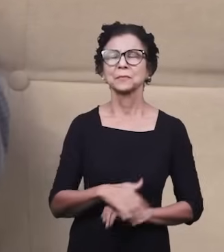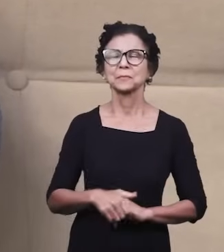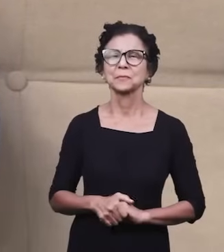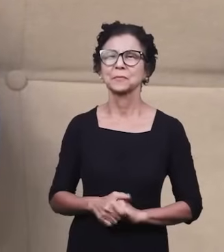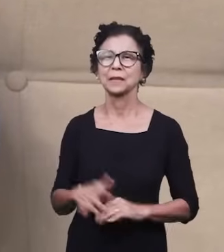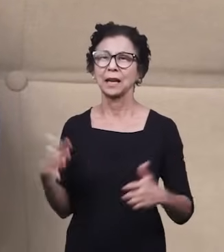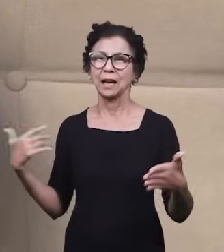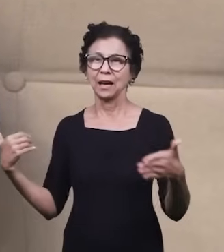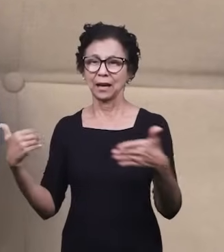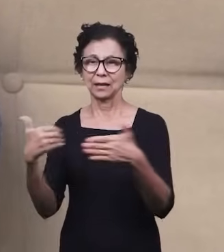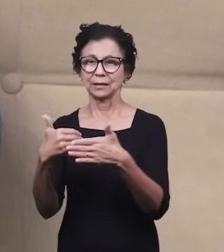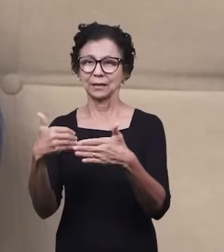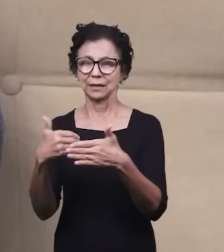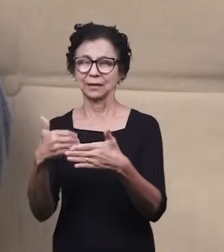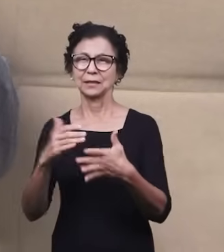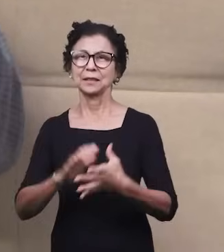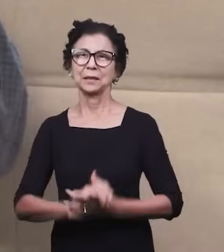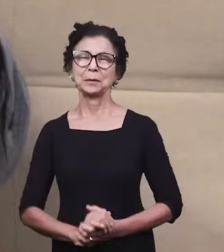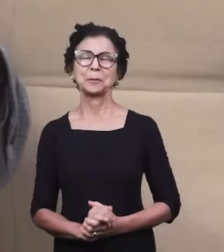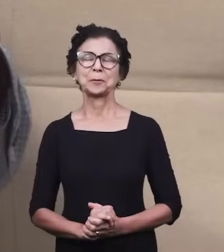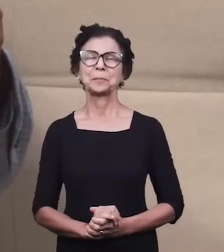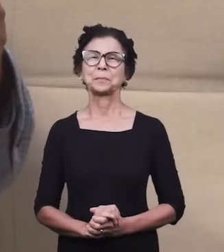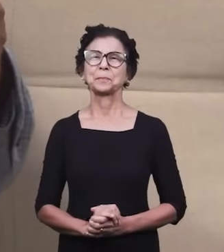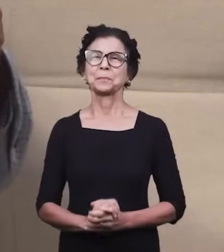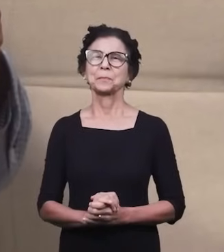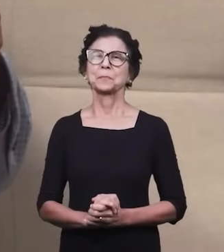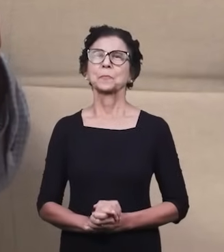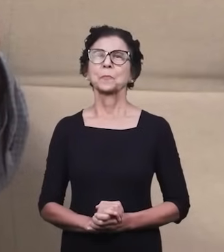era um dedicado,